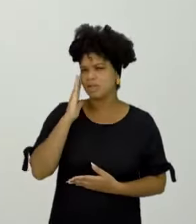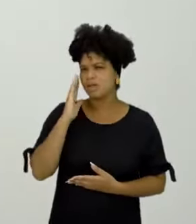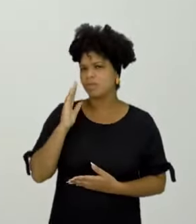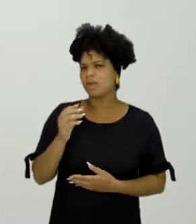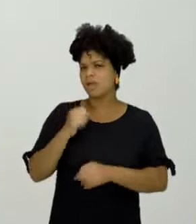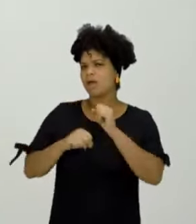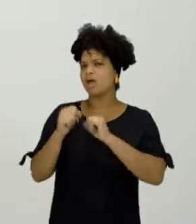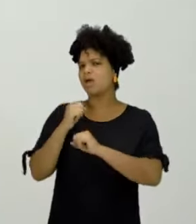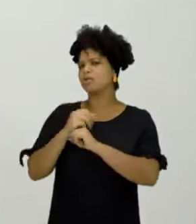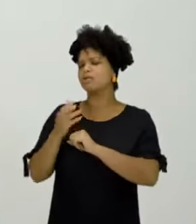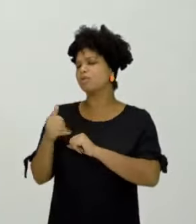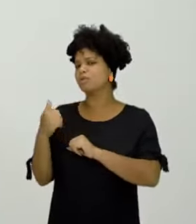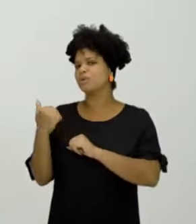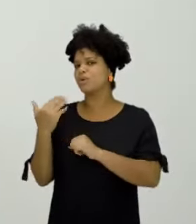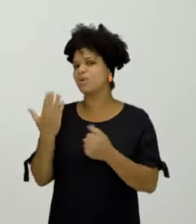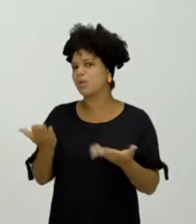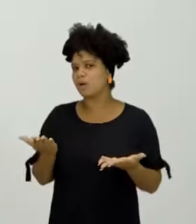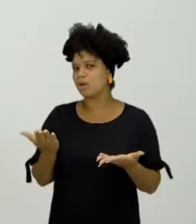college, faculdade, tá? Foram